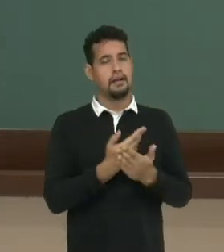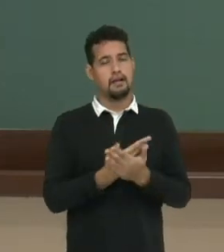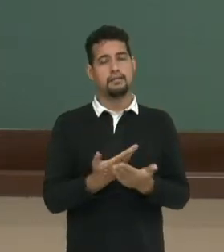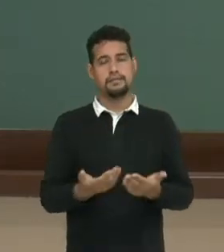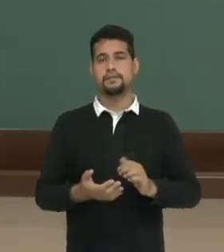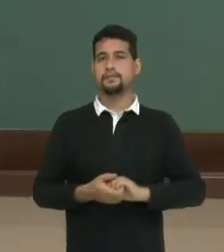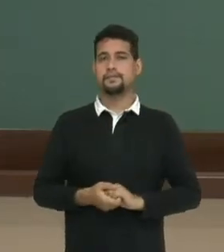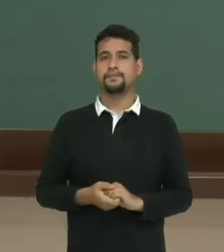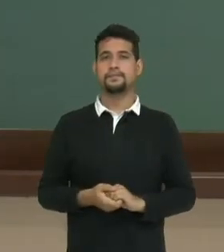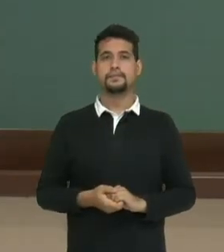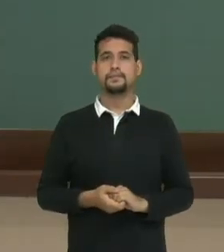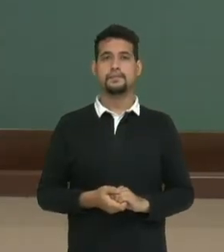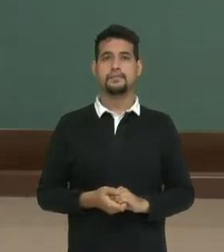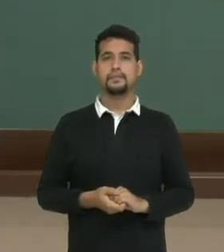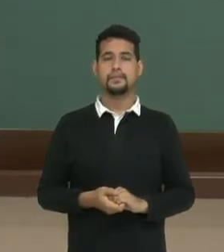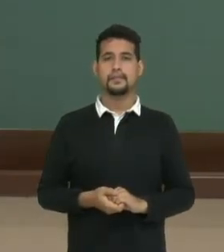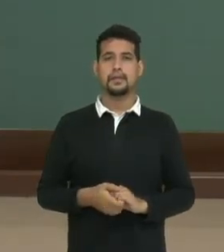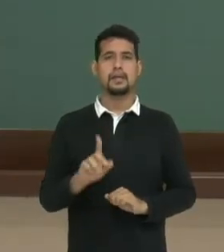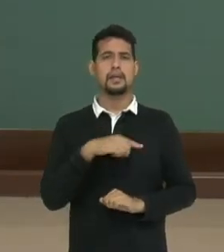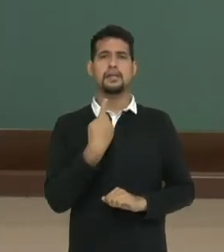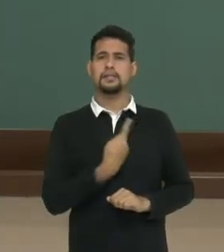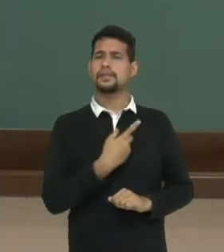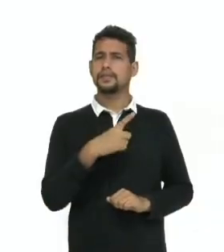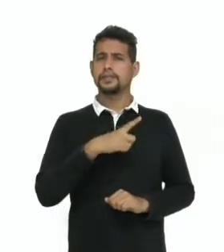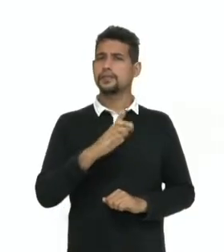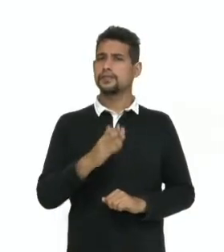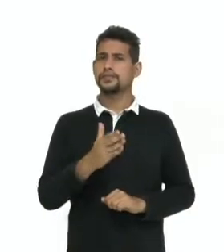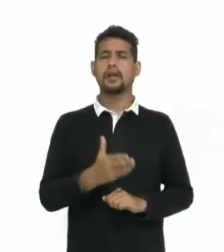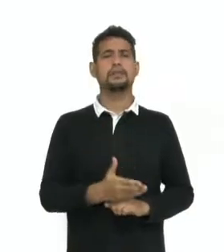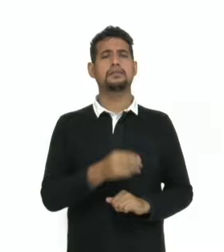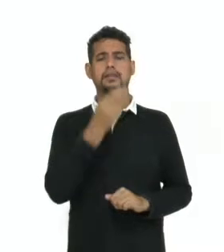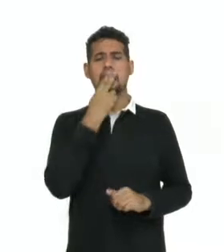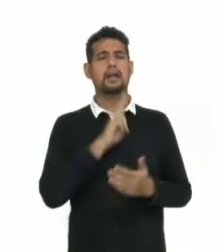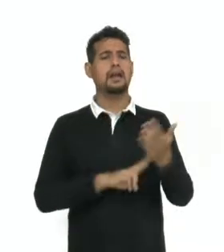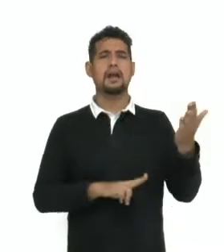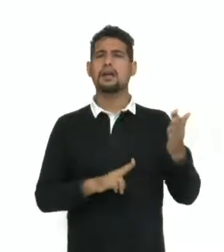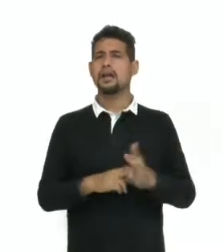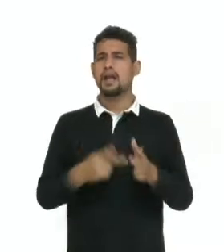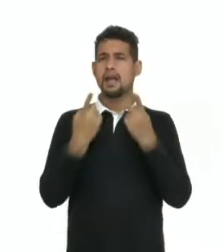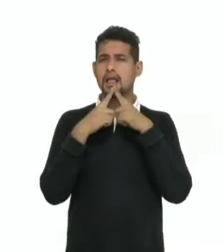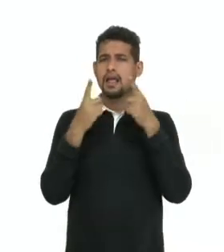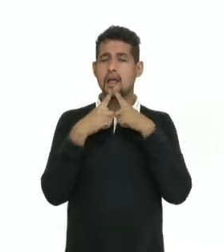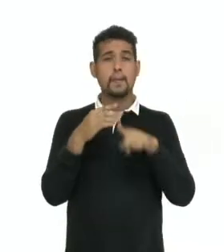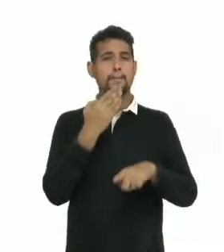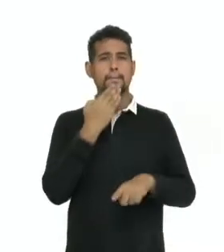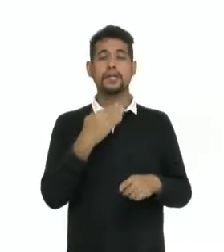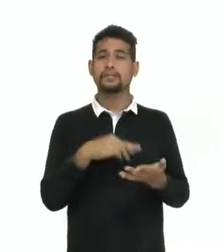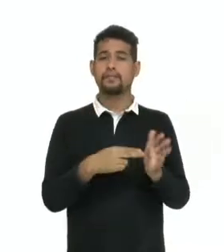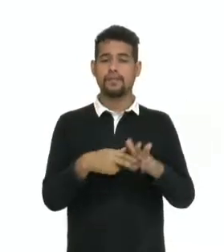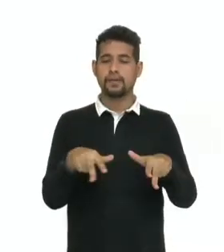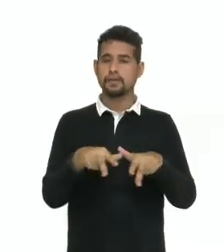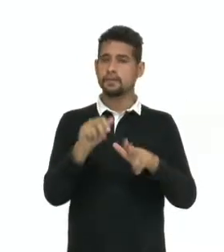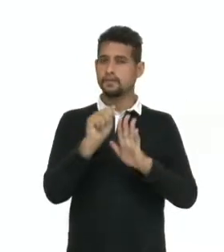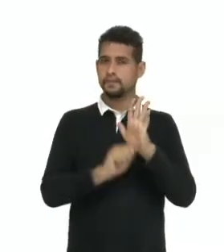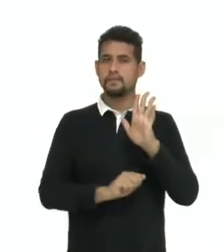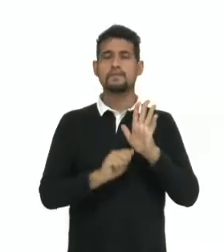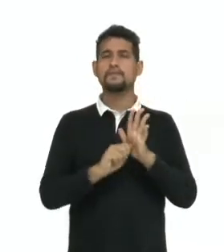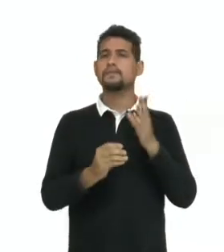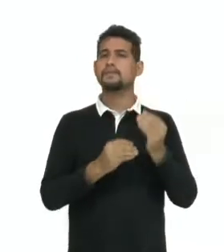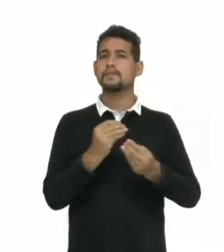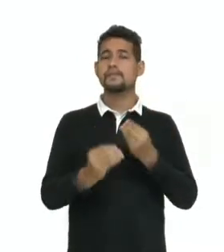hoje. Vejam, então a gente tem aqui que a carta de reclamação e solicitação é um gênero textual da ordem